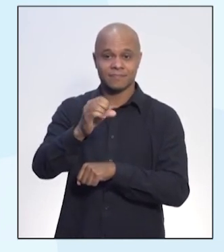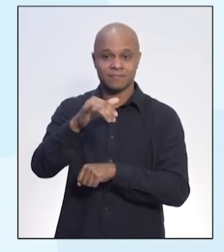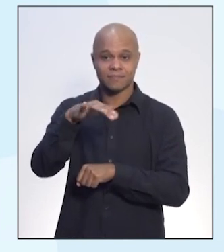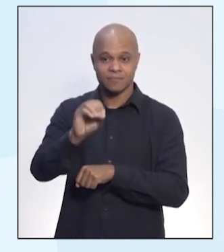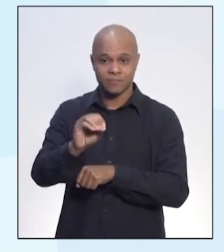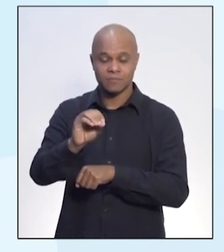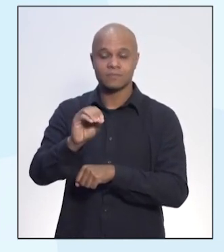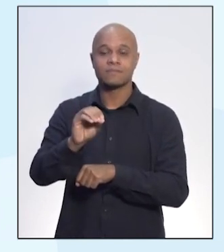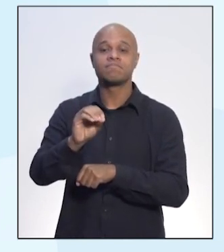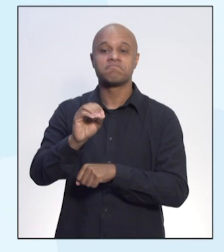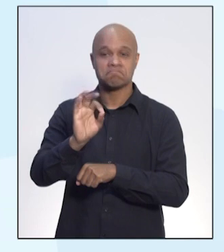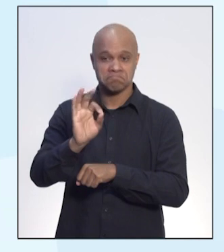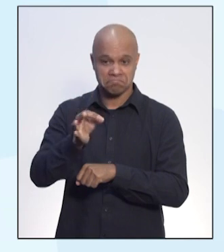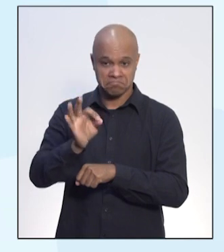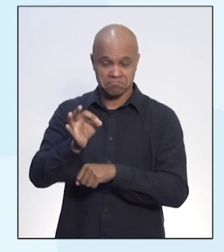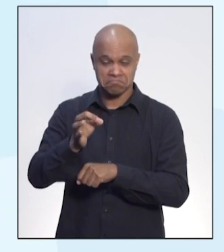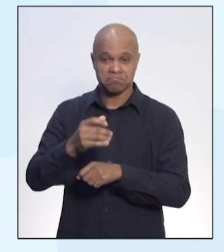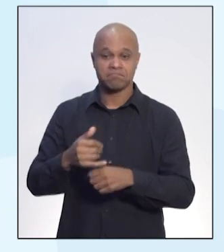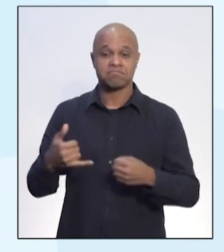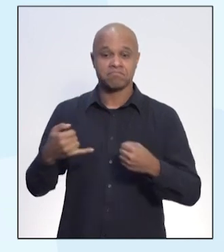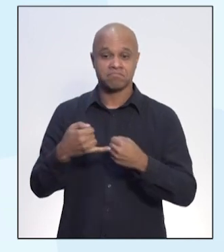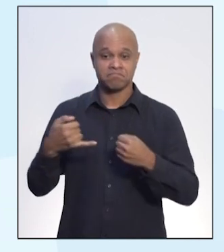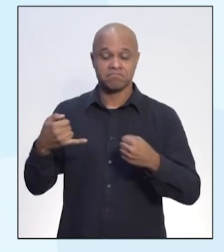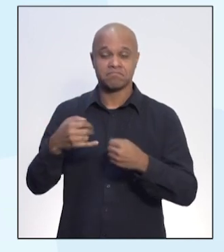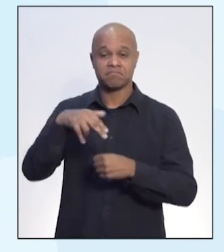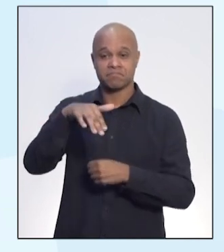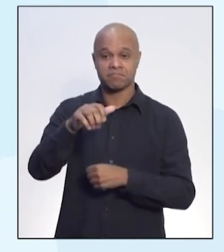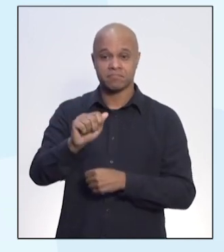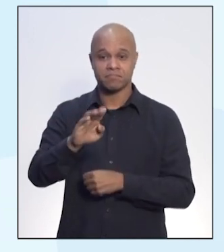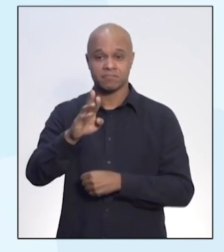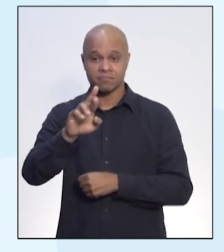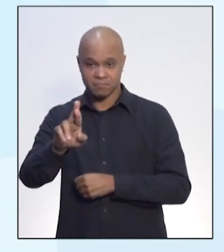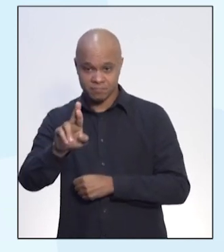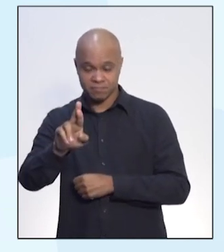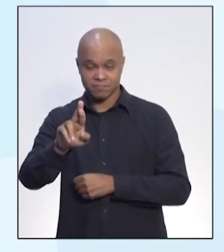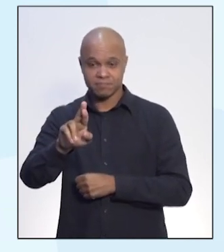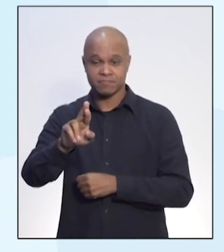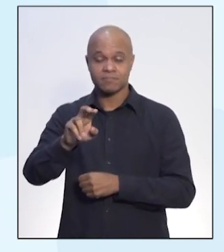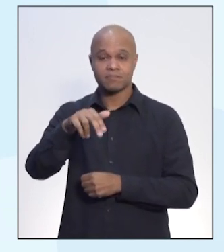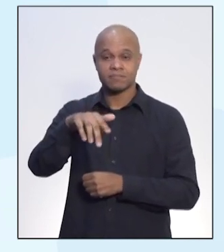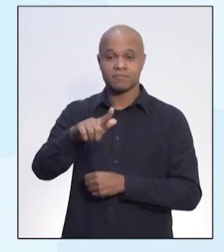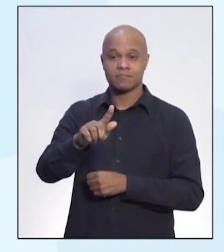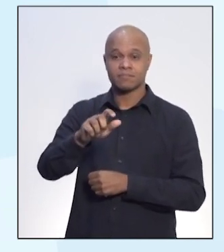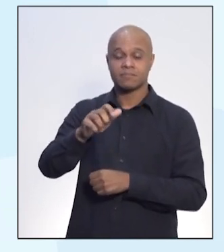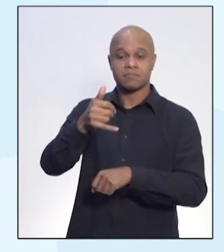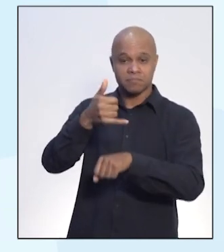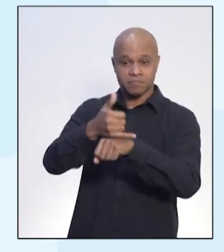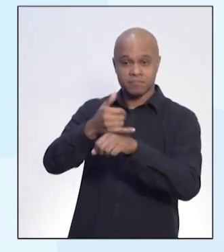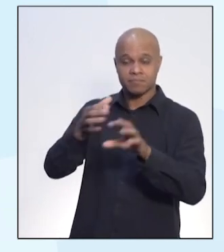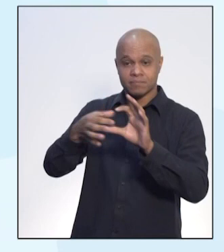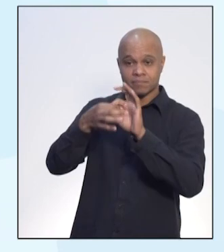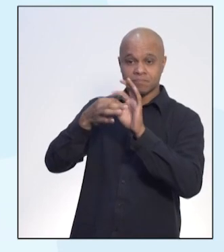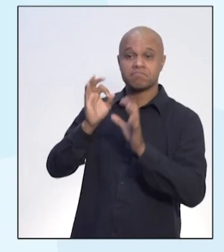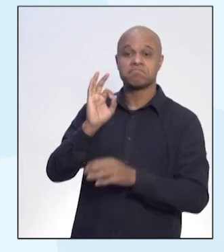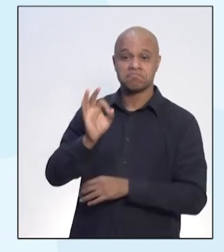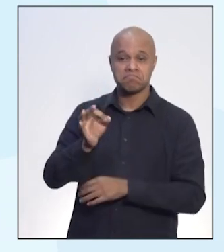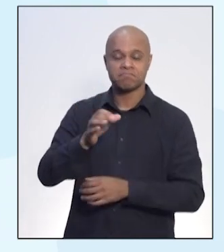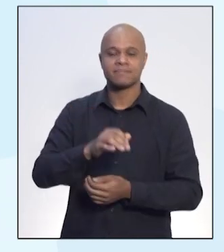colocaram aqui, ligação iônica, que é o NaBr, e o Mg metal vai ser ligação metálica,